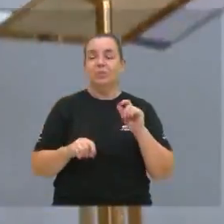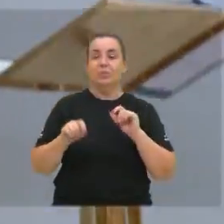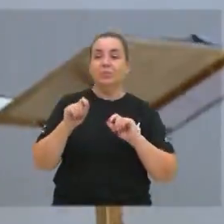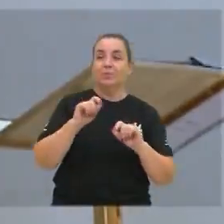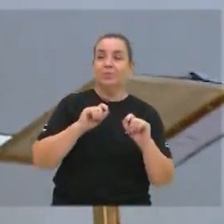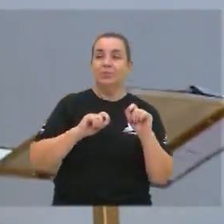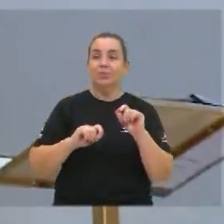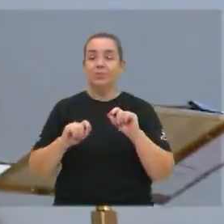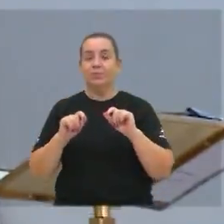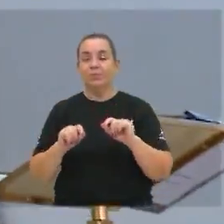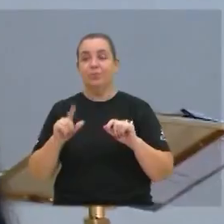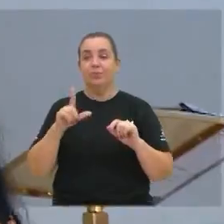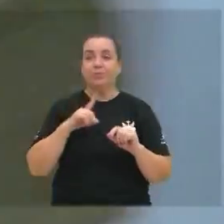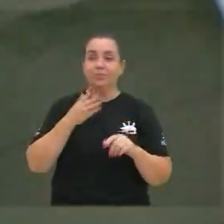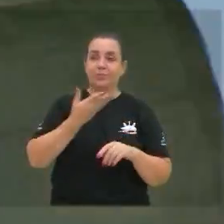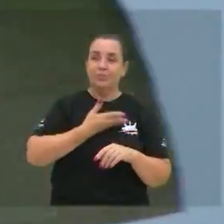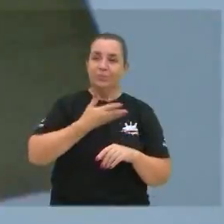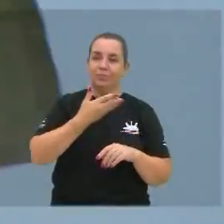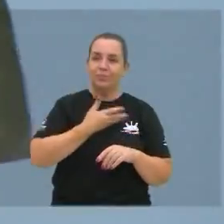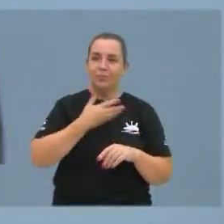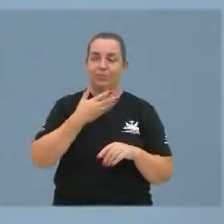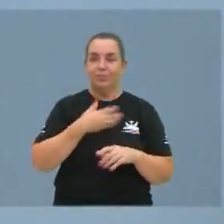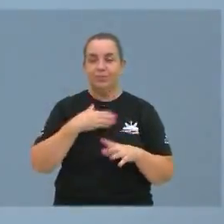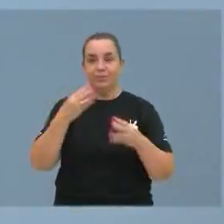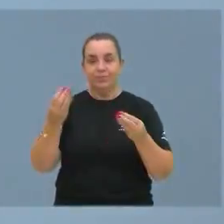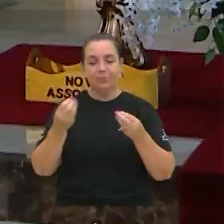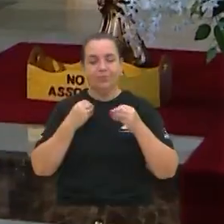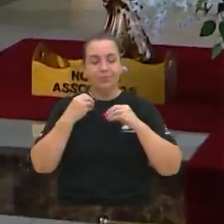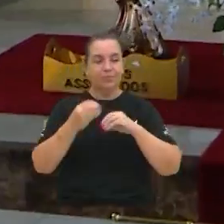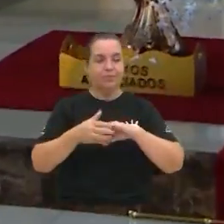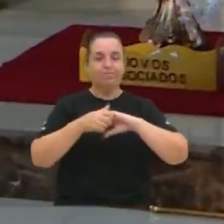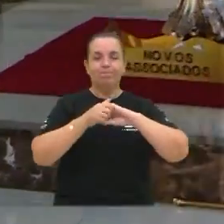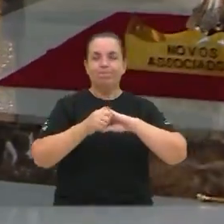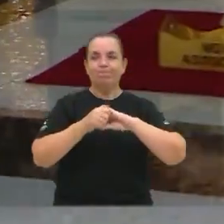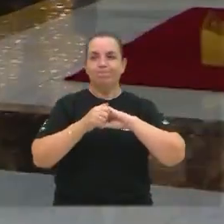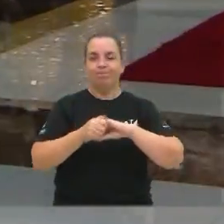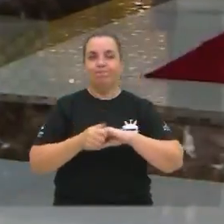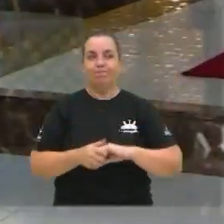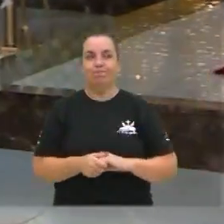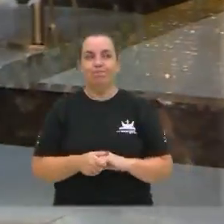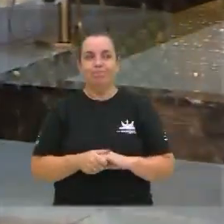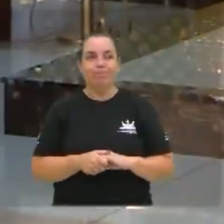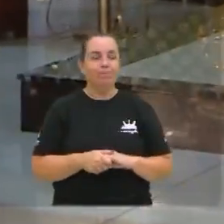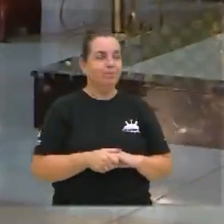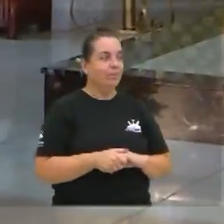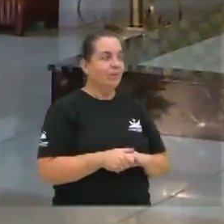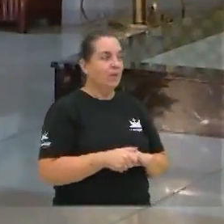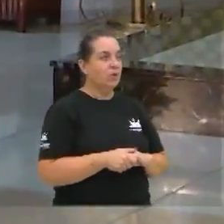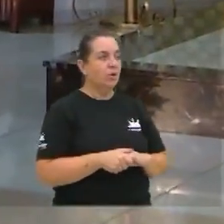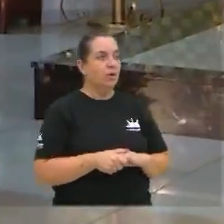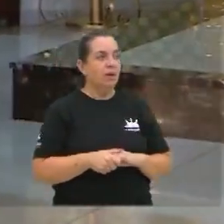São José rogou, São José providenciou. Campanha de São José.